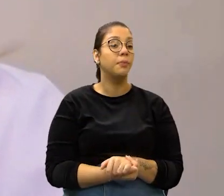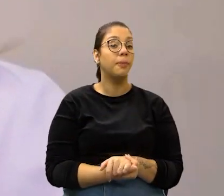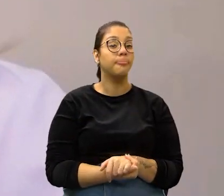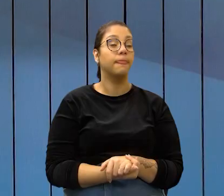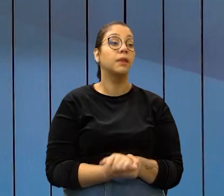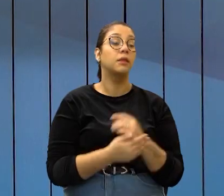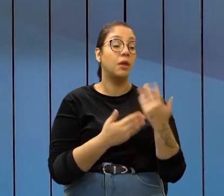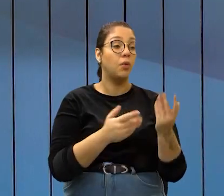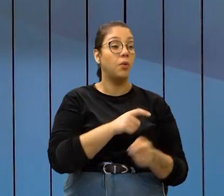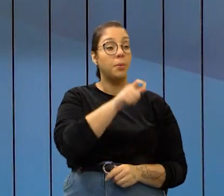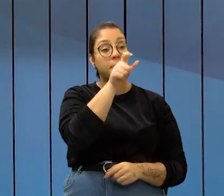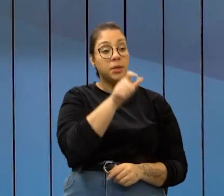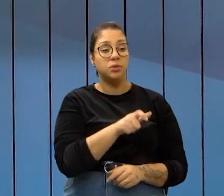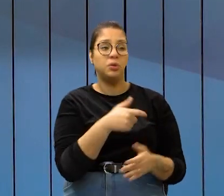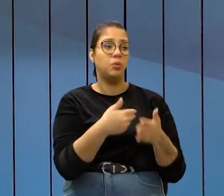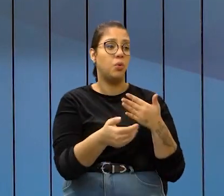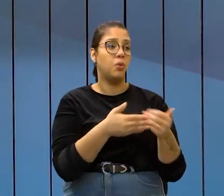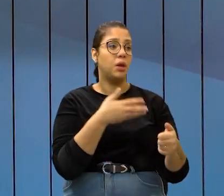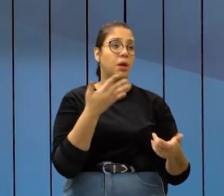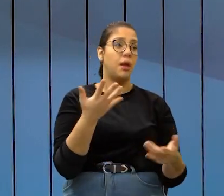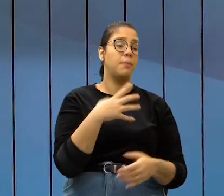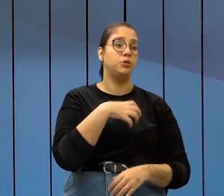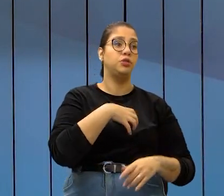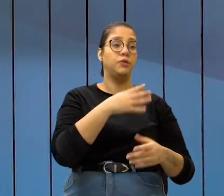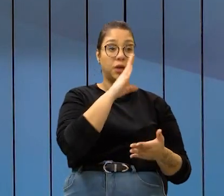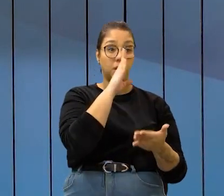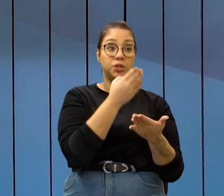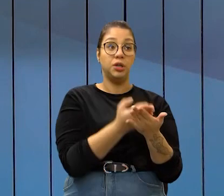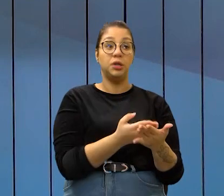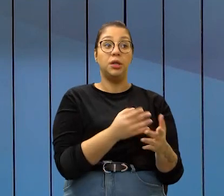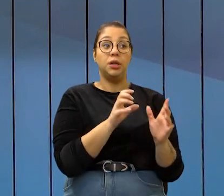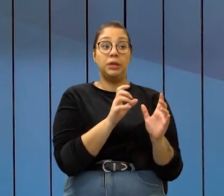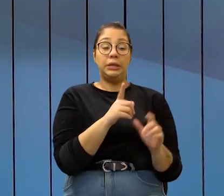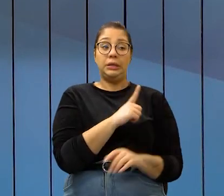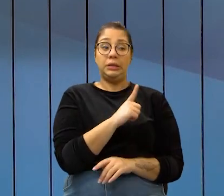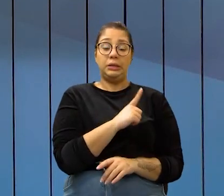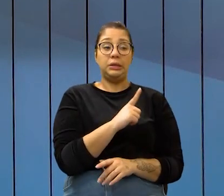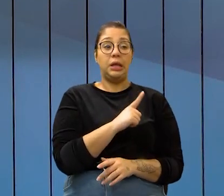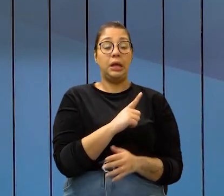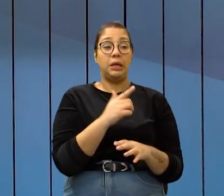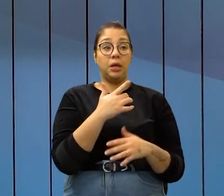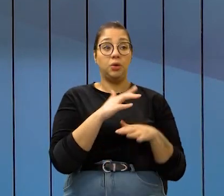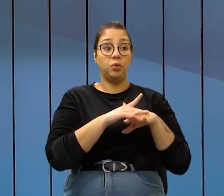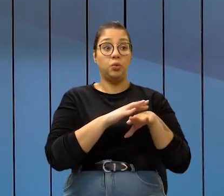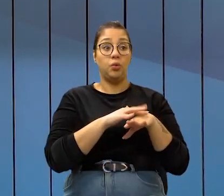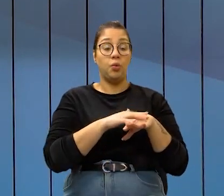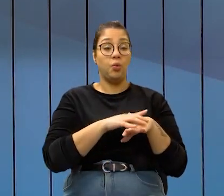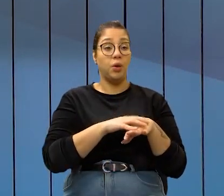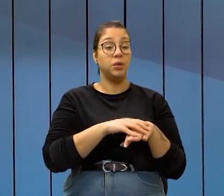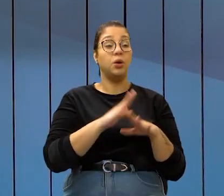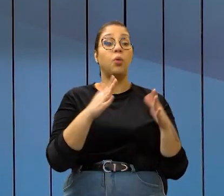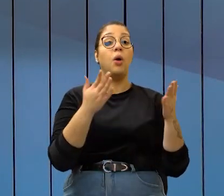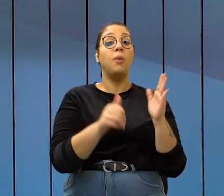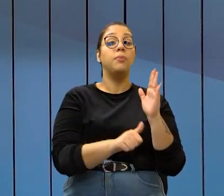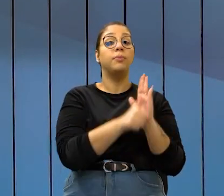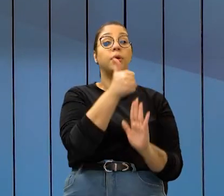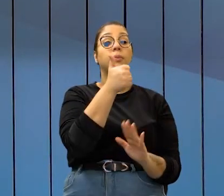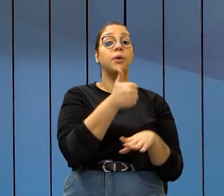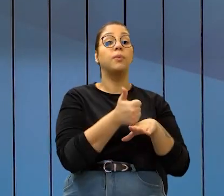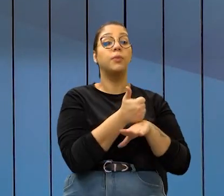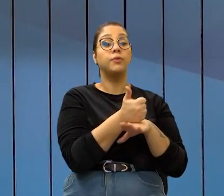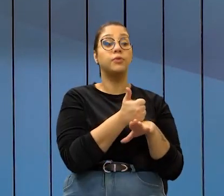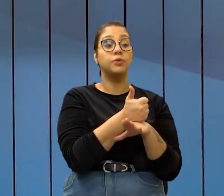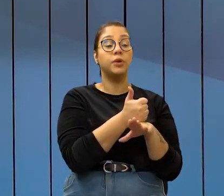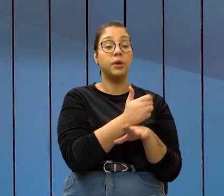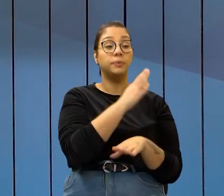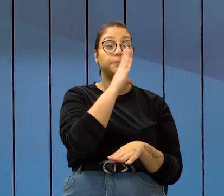Quando uma pessoa, por algum motivo, ela acredita que pode estar com essa enfermidade, qual é o primeiro profissional que